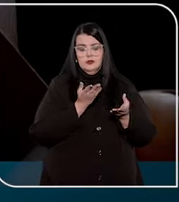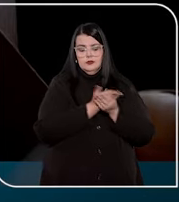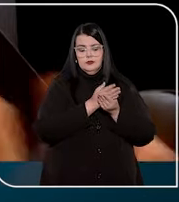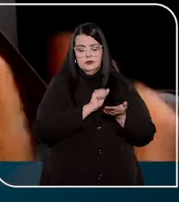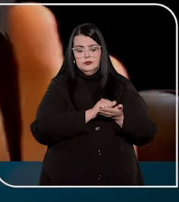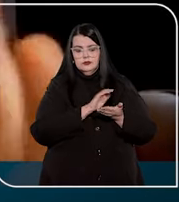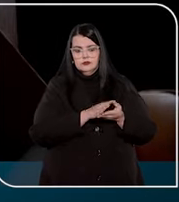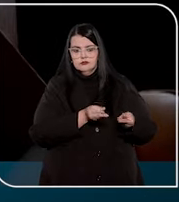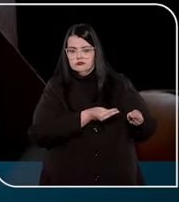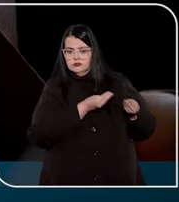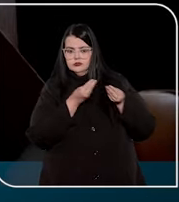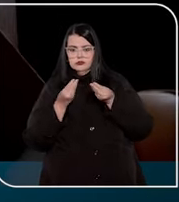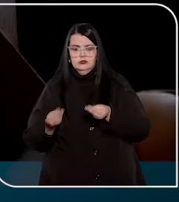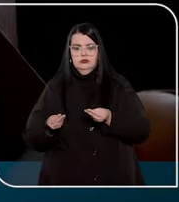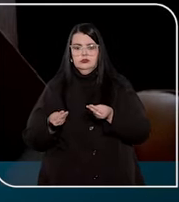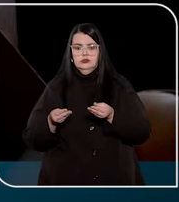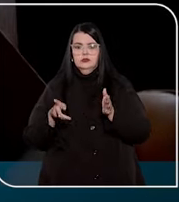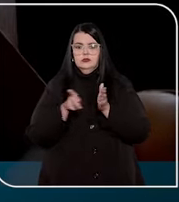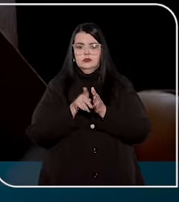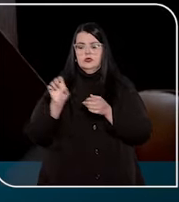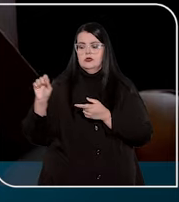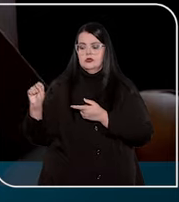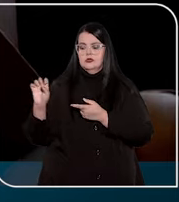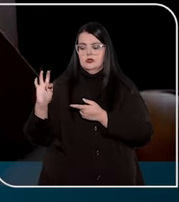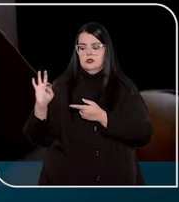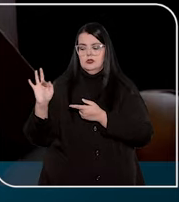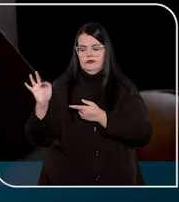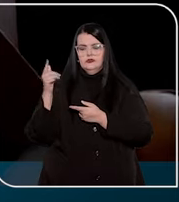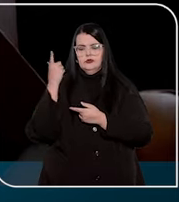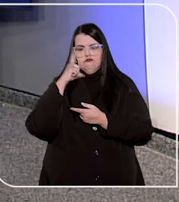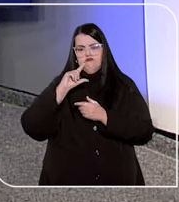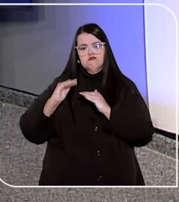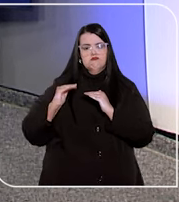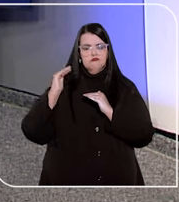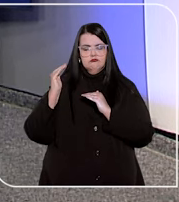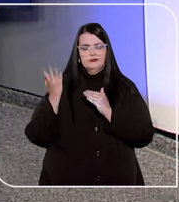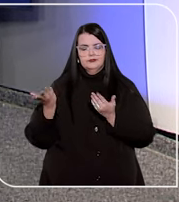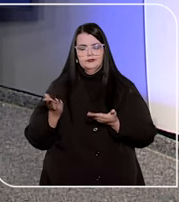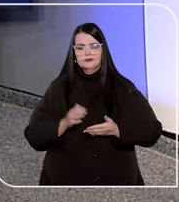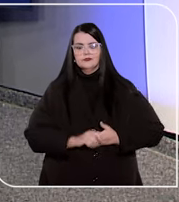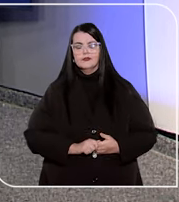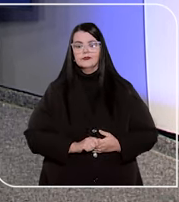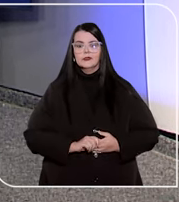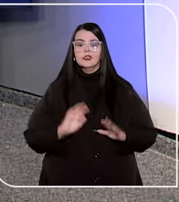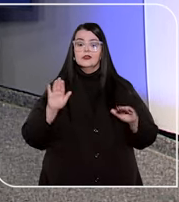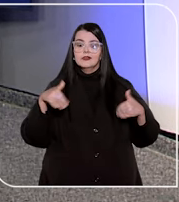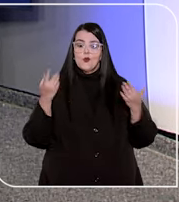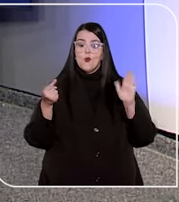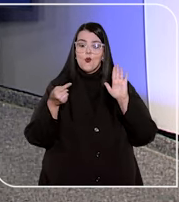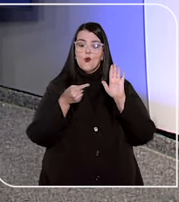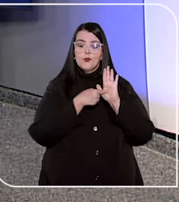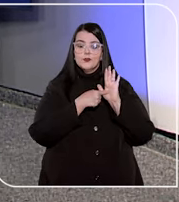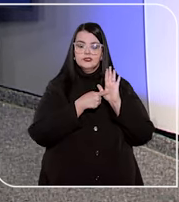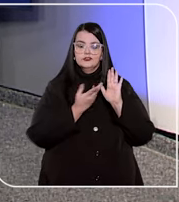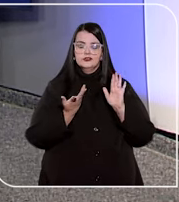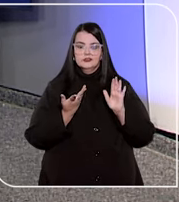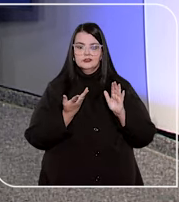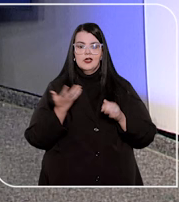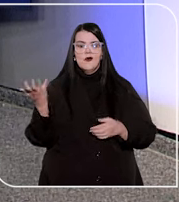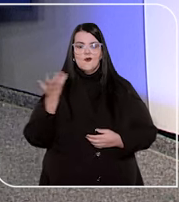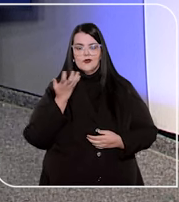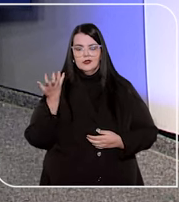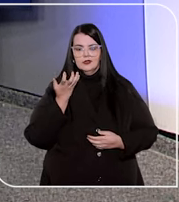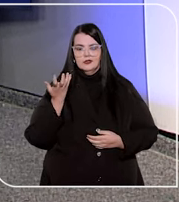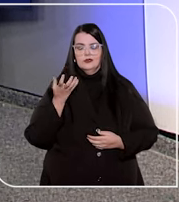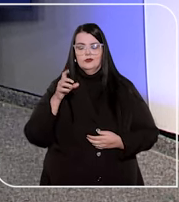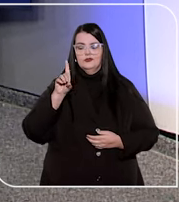para o vento, para o Tribunal Superior. Mas a gente chega lá. É justamente esse ponto aí que eu quero que o doutor Diogo responda